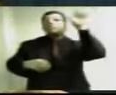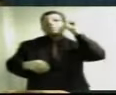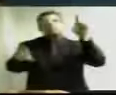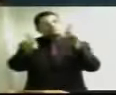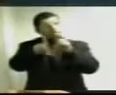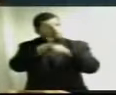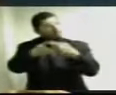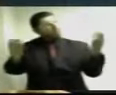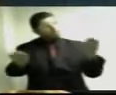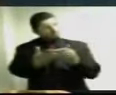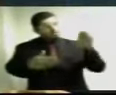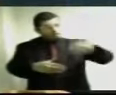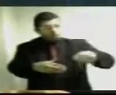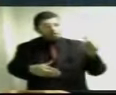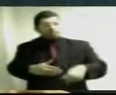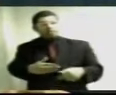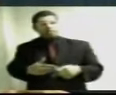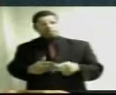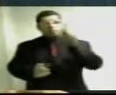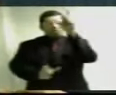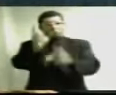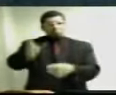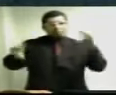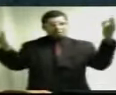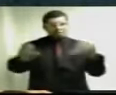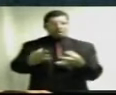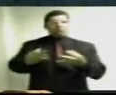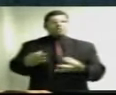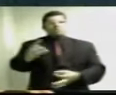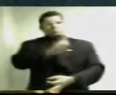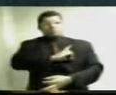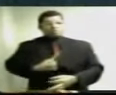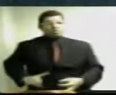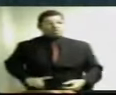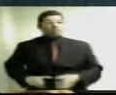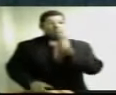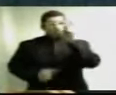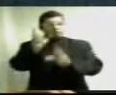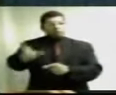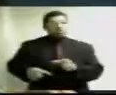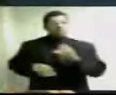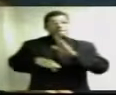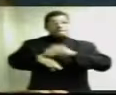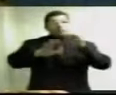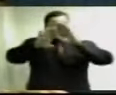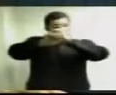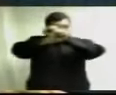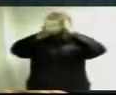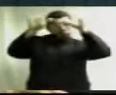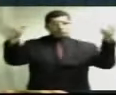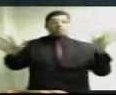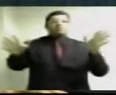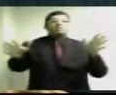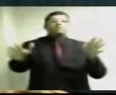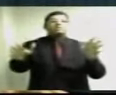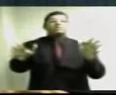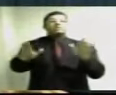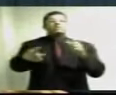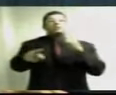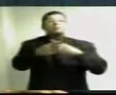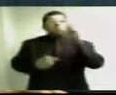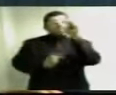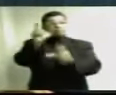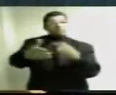ouvidos também, para uma postura mais austera dos parlamentos, para uma postura mais transparente dos parlamentos, para